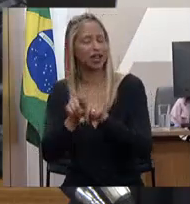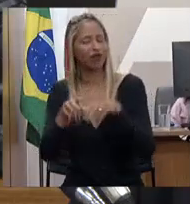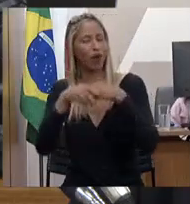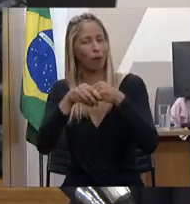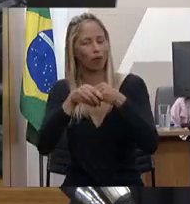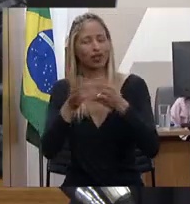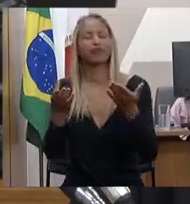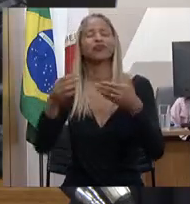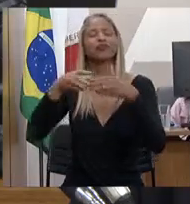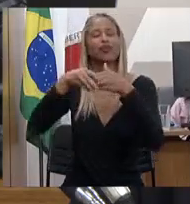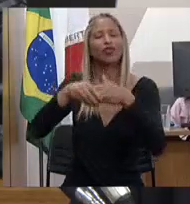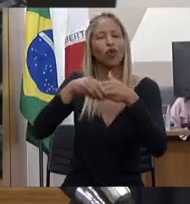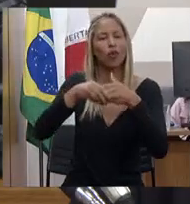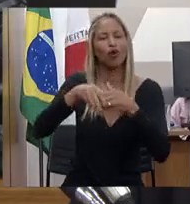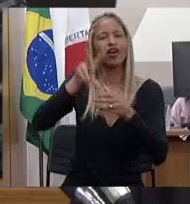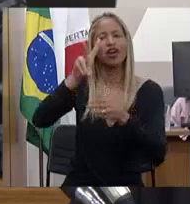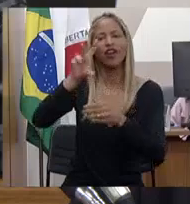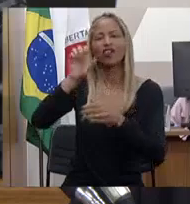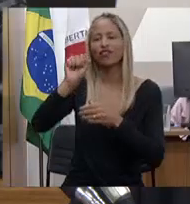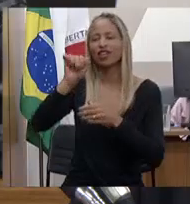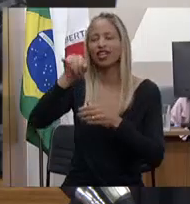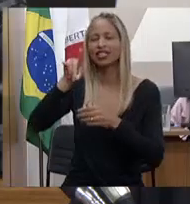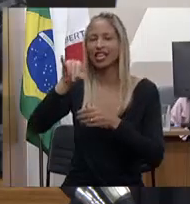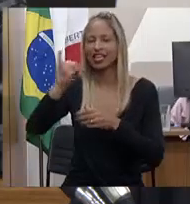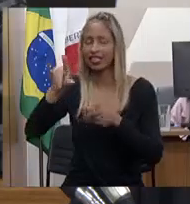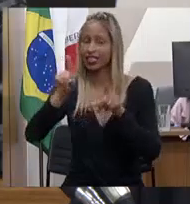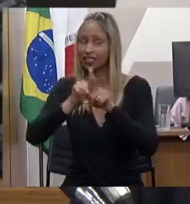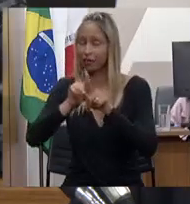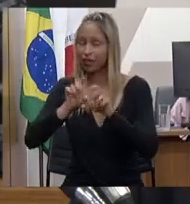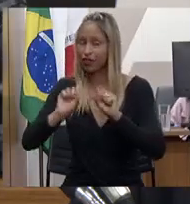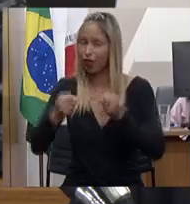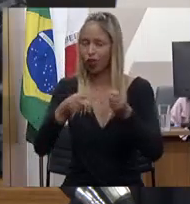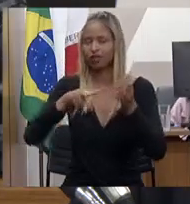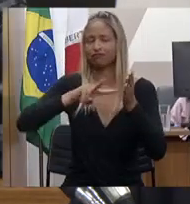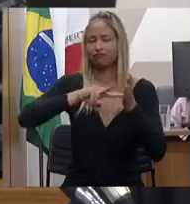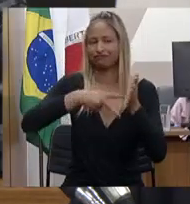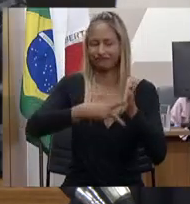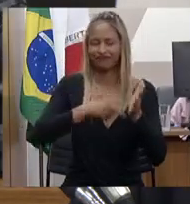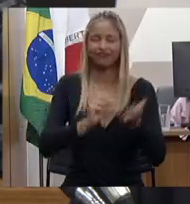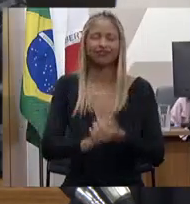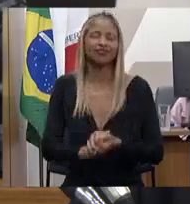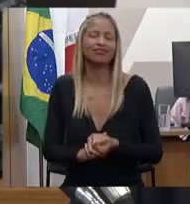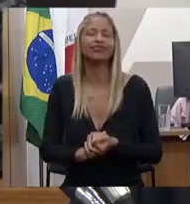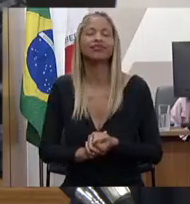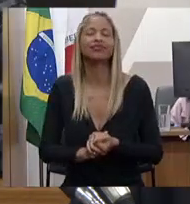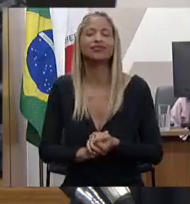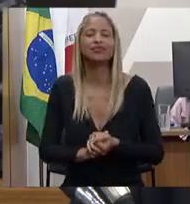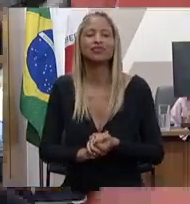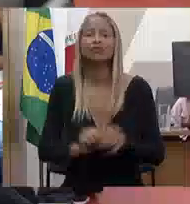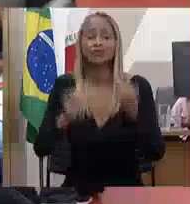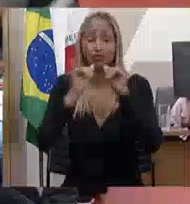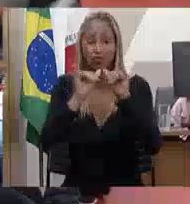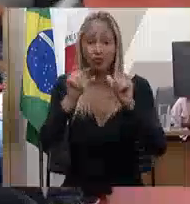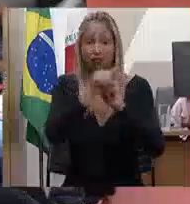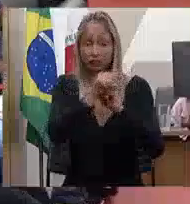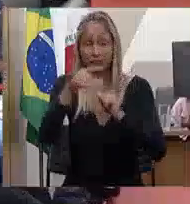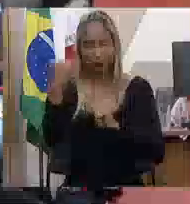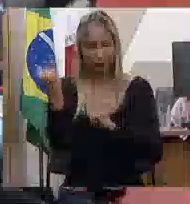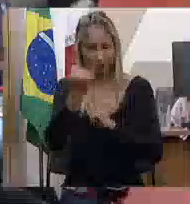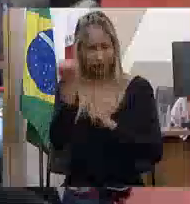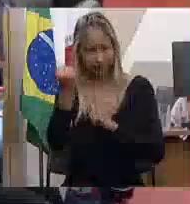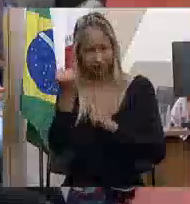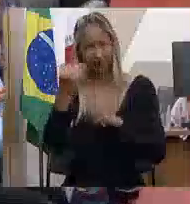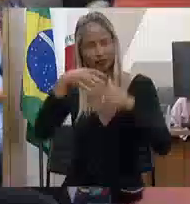vou cumprimentar o vandeir da Força Sindical e portanto Dizer para vocês dessa importância